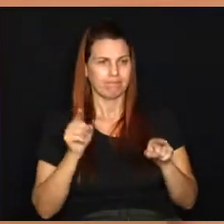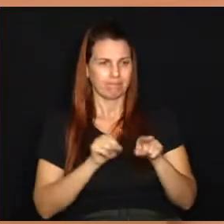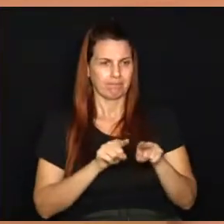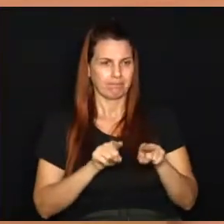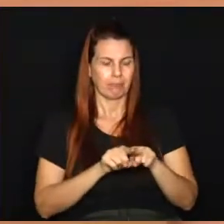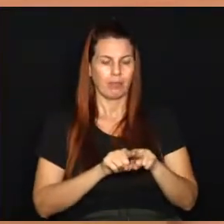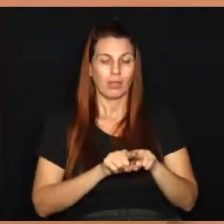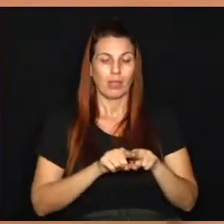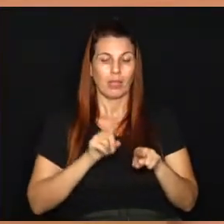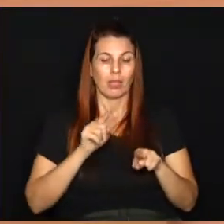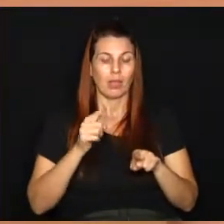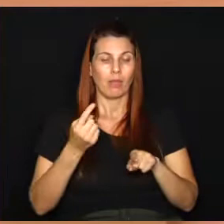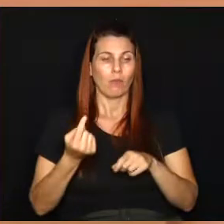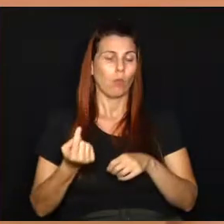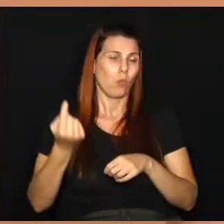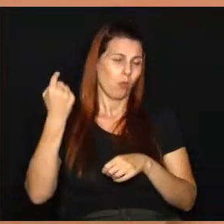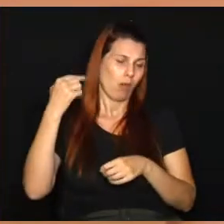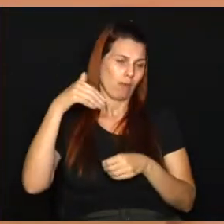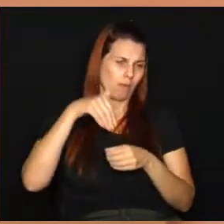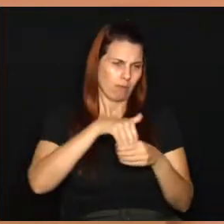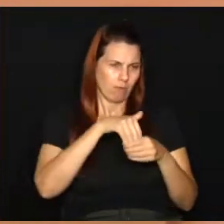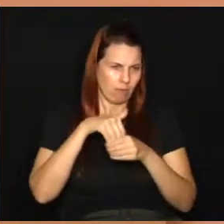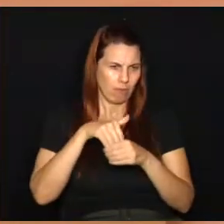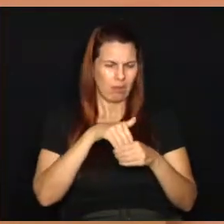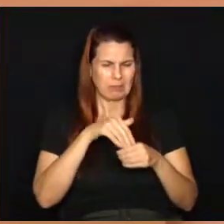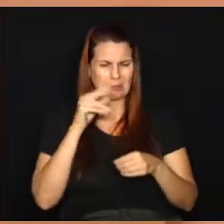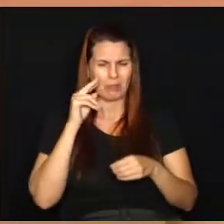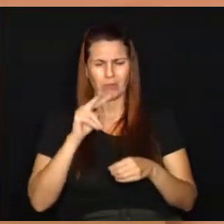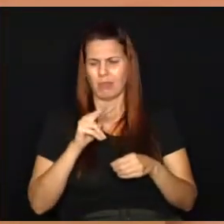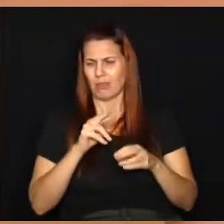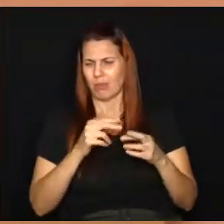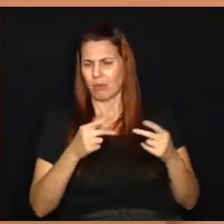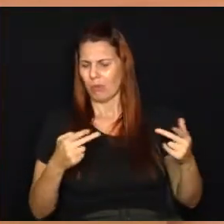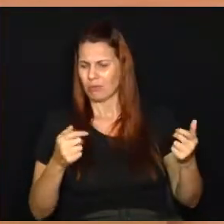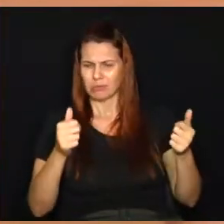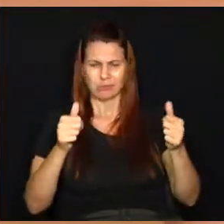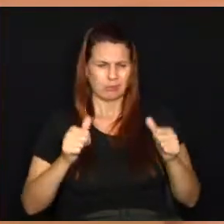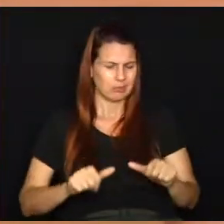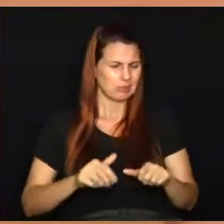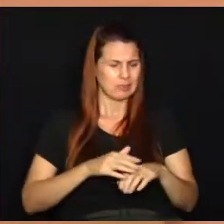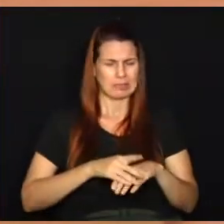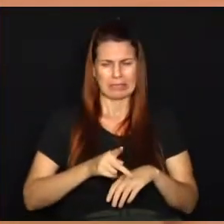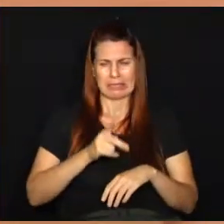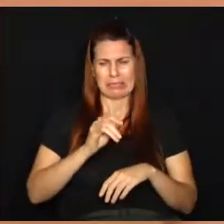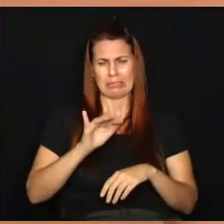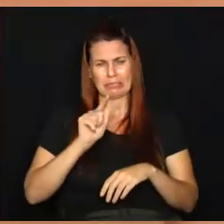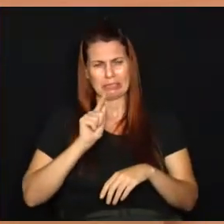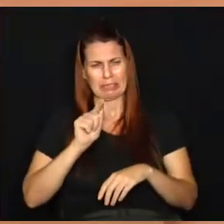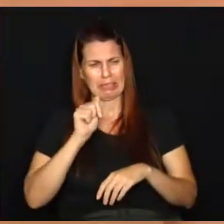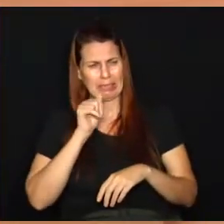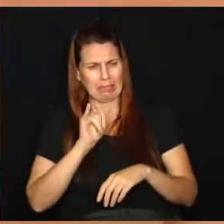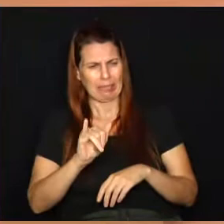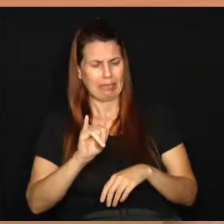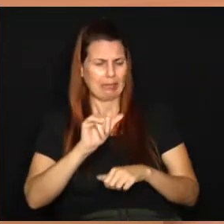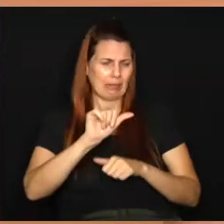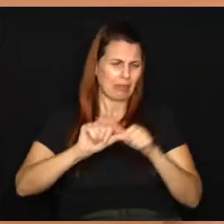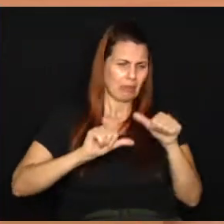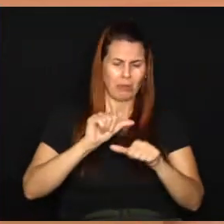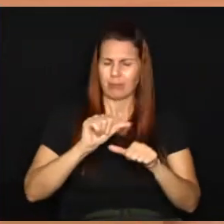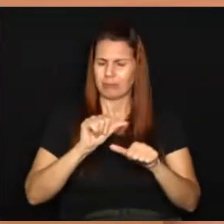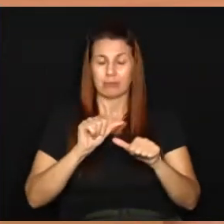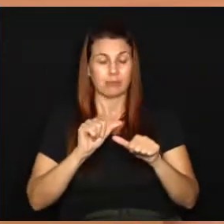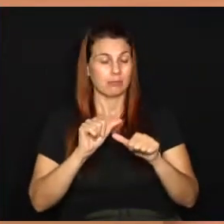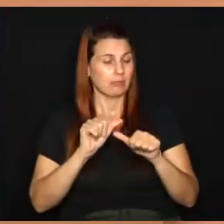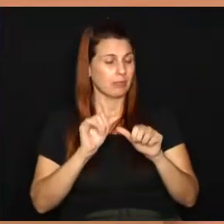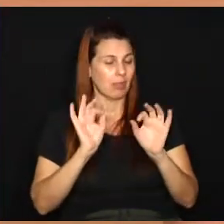nessa última eleição, a gente viu todo tipo de barbaridade, do kit gay, de vão transformar o seu filho em gay, né? É uma coisa